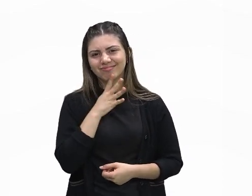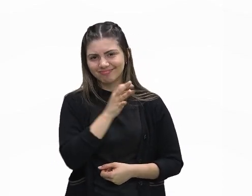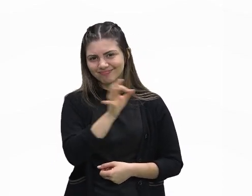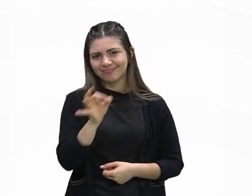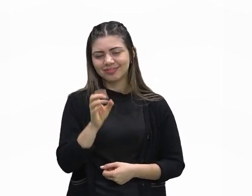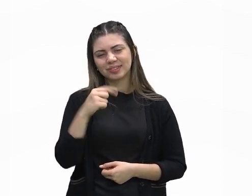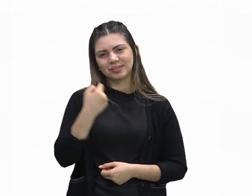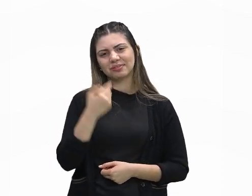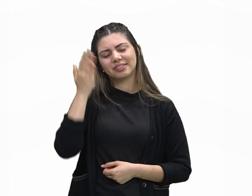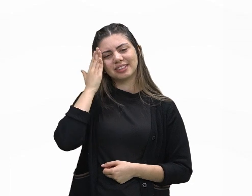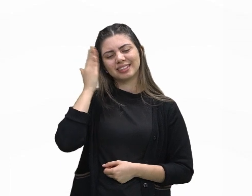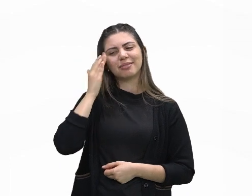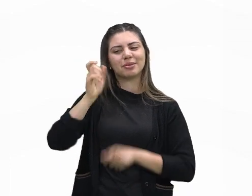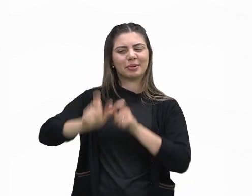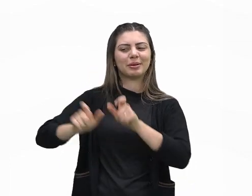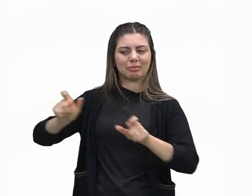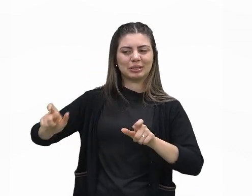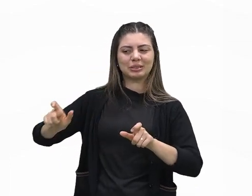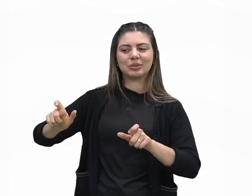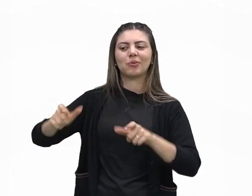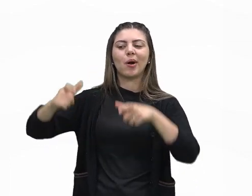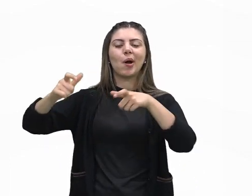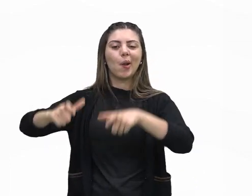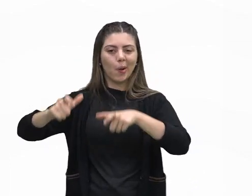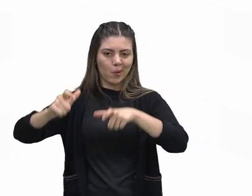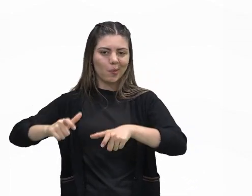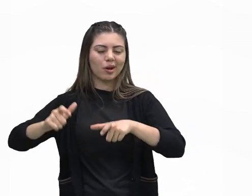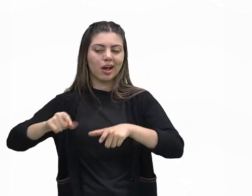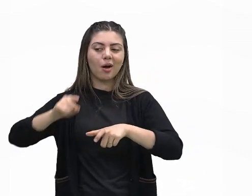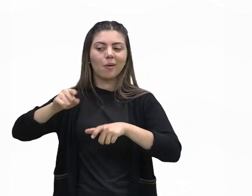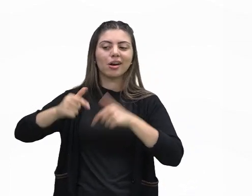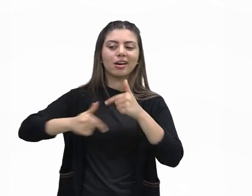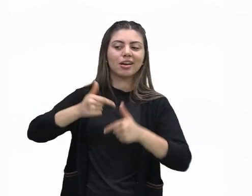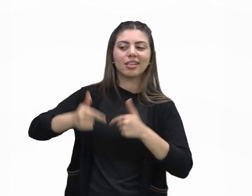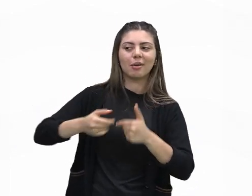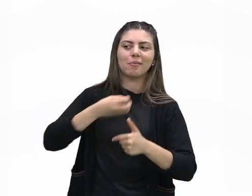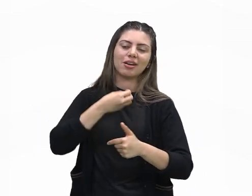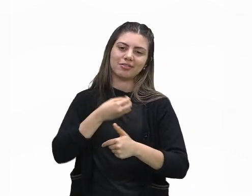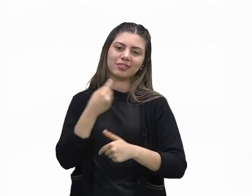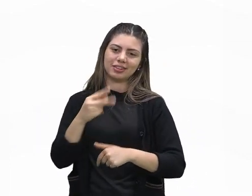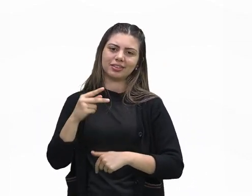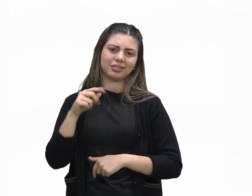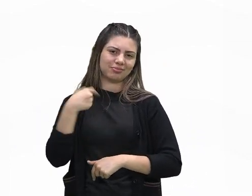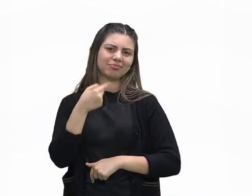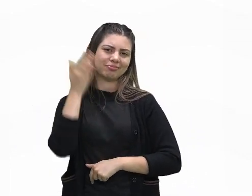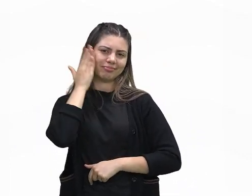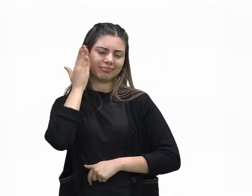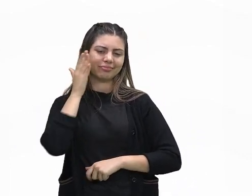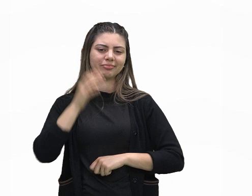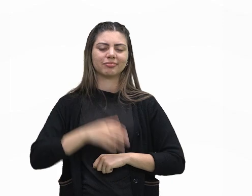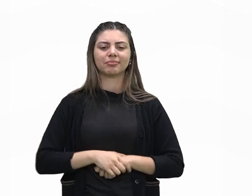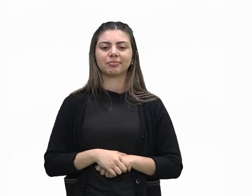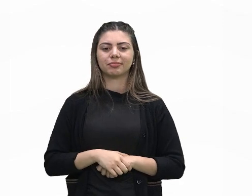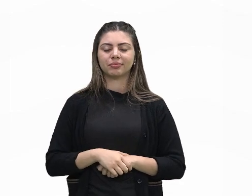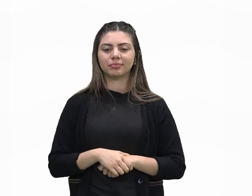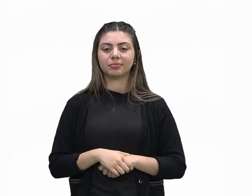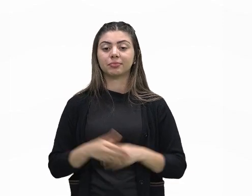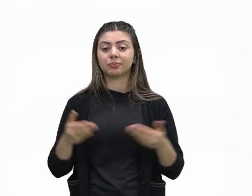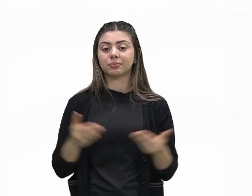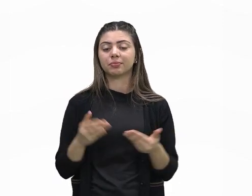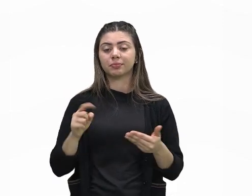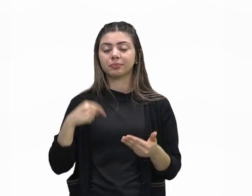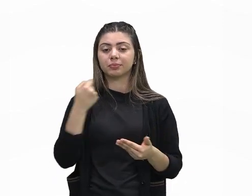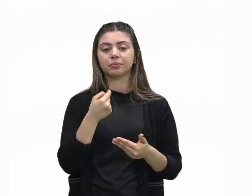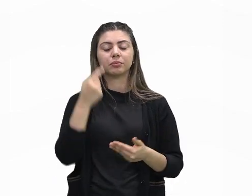Nós sabemos quem são, onde estão, como eles vivem. E aqui nós vamos fazer o seguinte, nós vamos